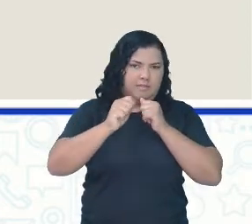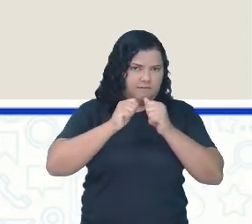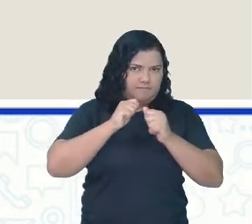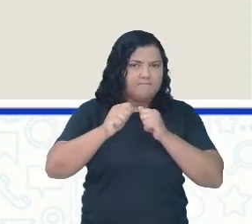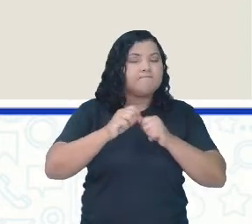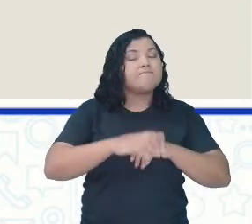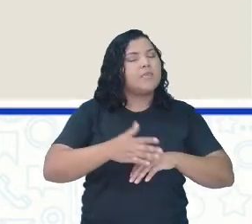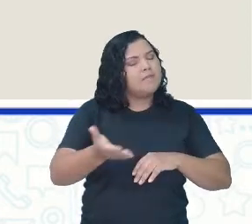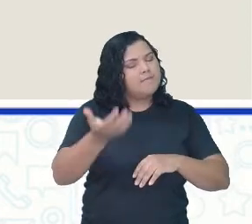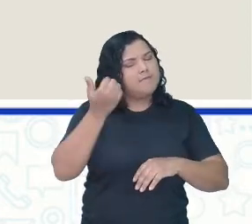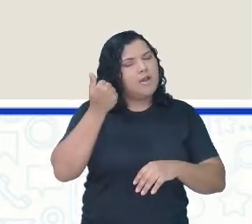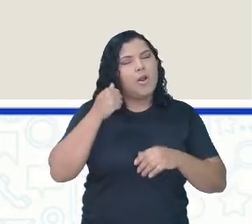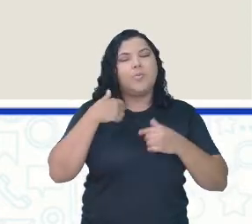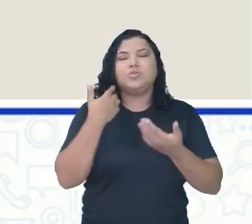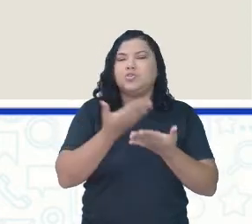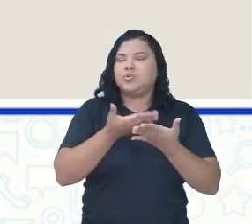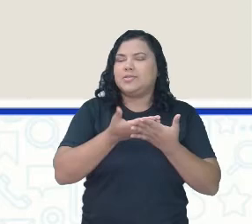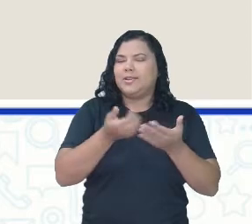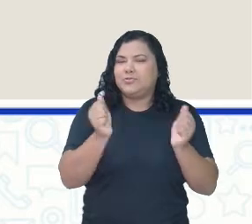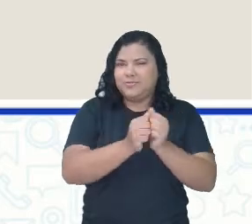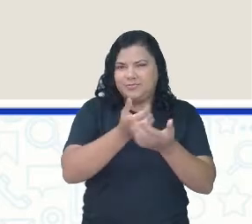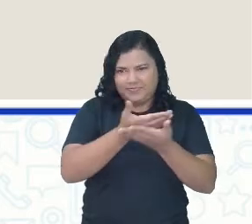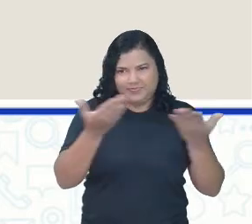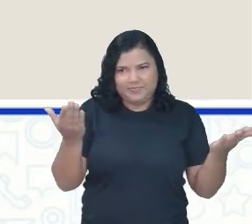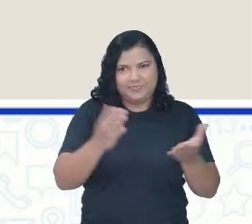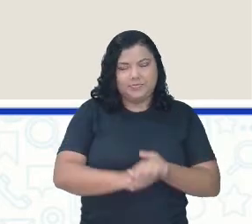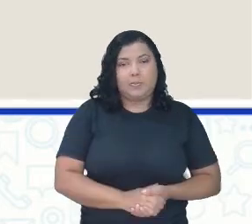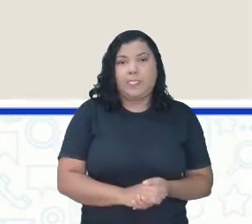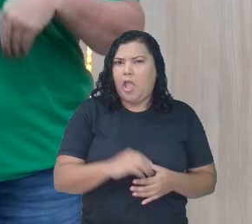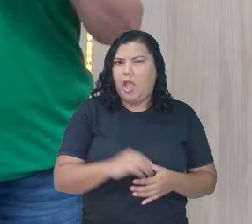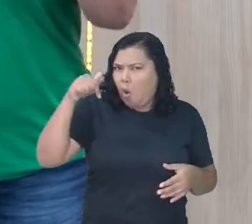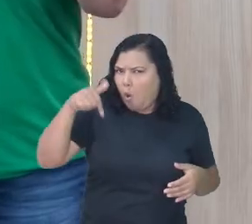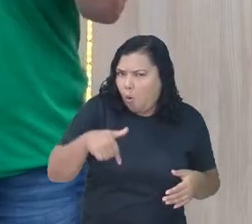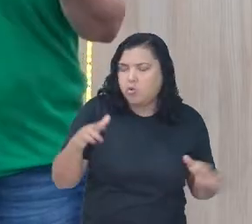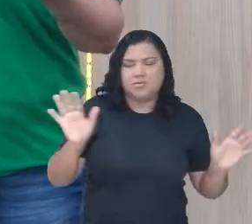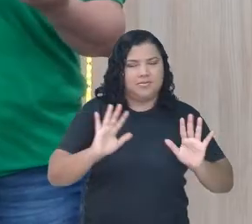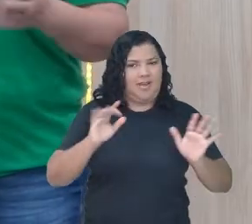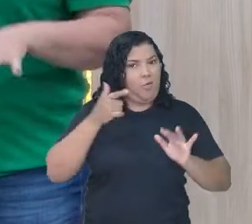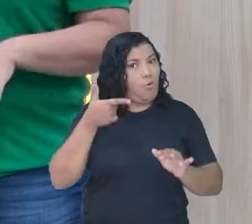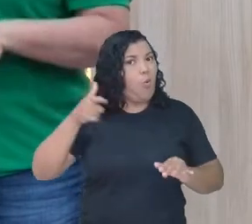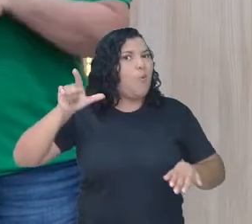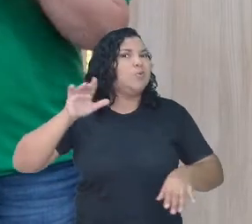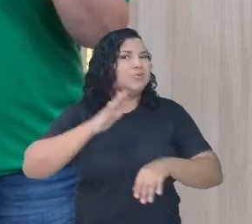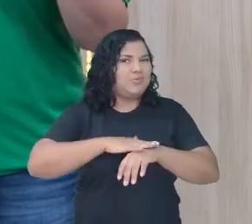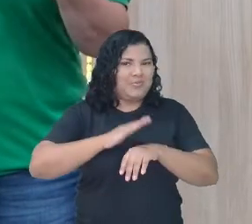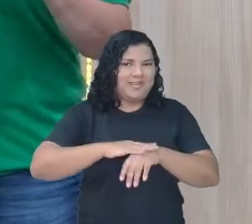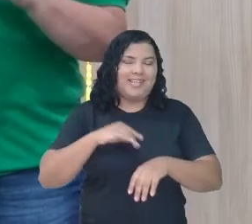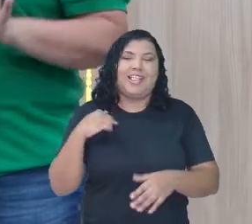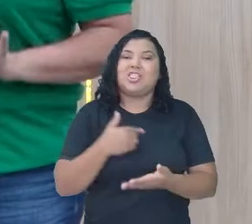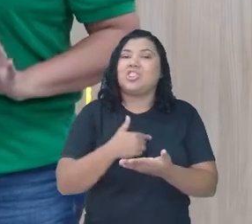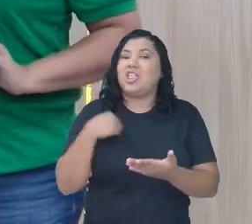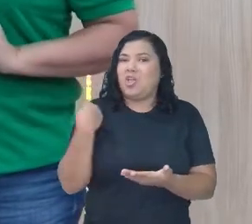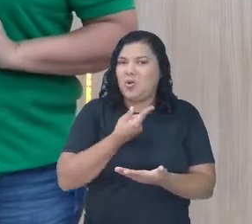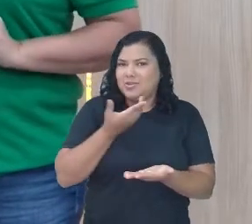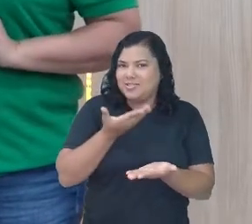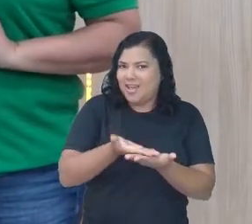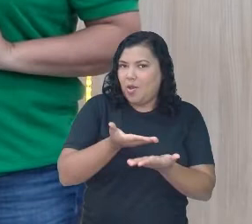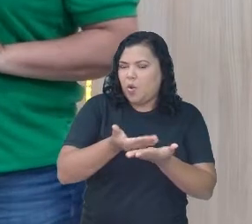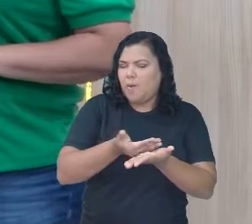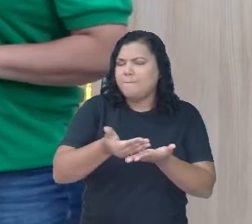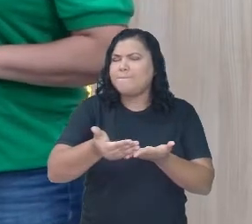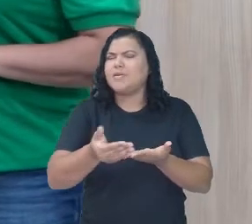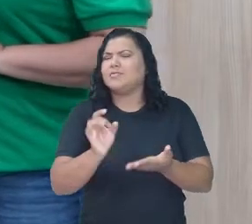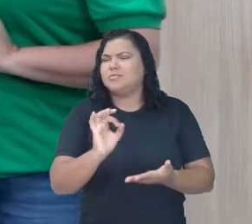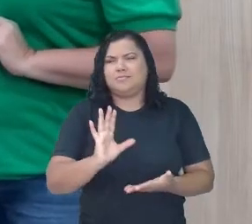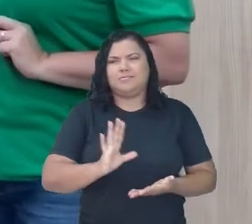entrevista. E vamos trabalhar com vocês, tá? Não nesse momento, mas em outro. A nossa aula está apenas